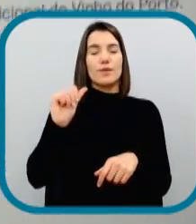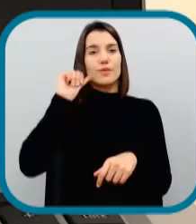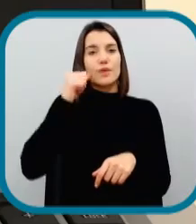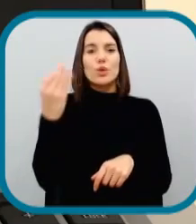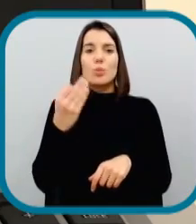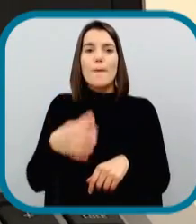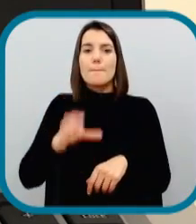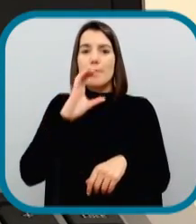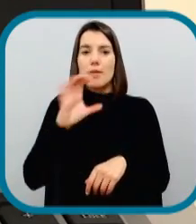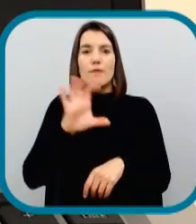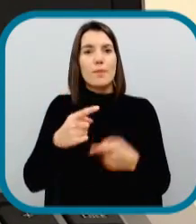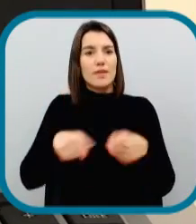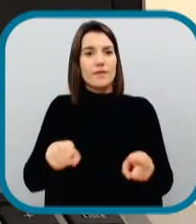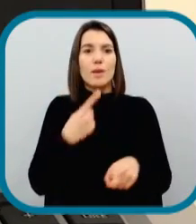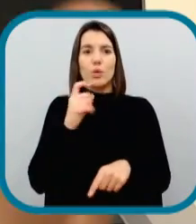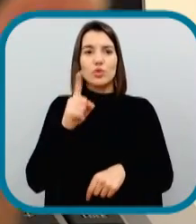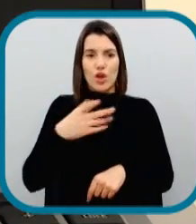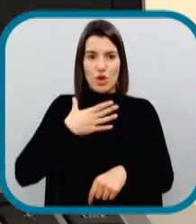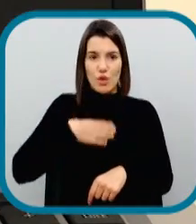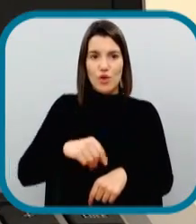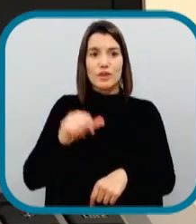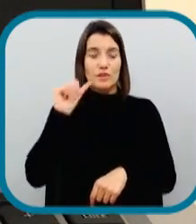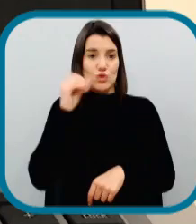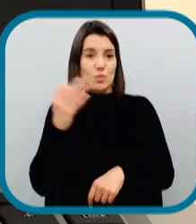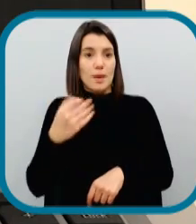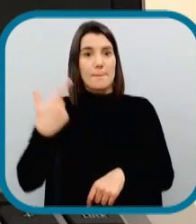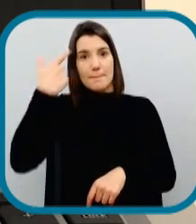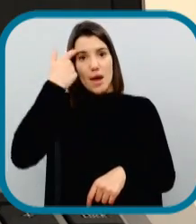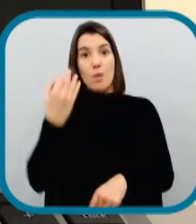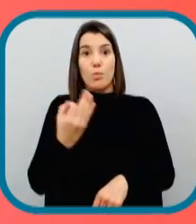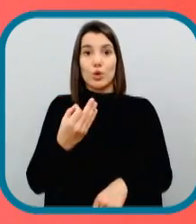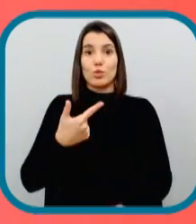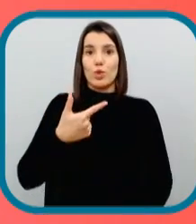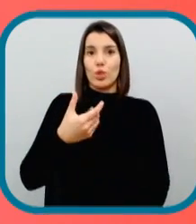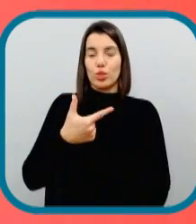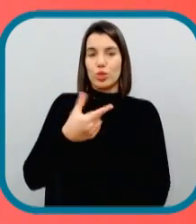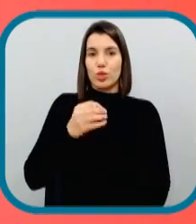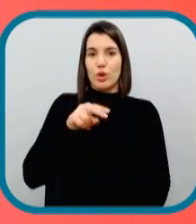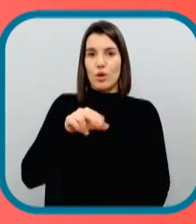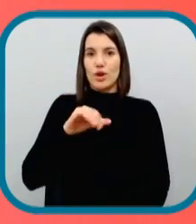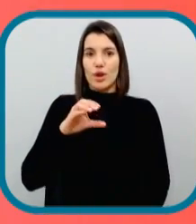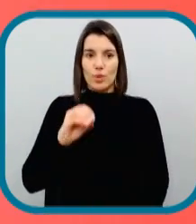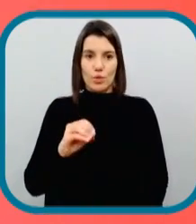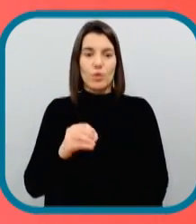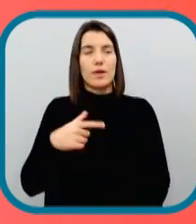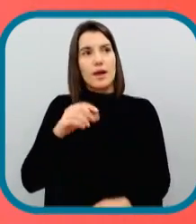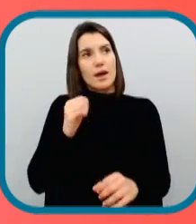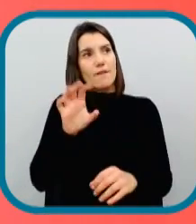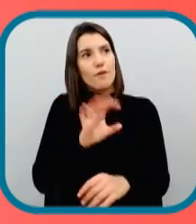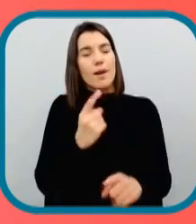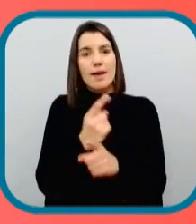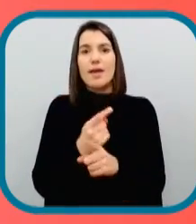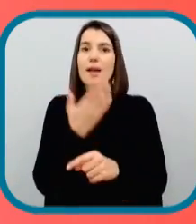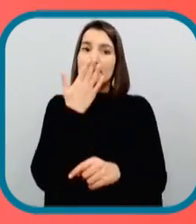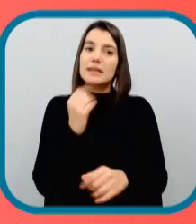Porto Tónico. A mensagem principal foi: se gosta de Porto, vai adorar Porto Tónico. É ficcional, mas nós trabalhamos mesmo como se estivéssemos